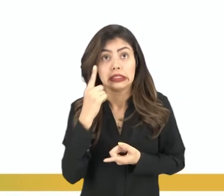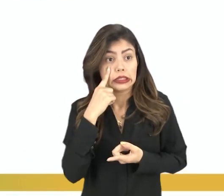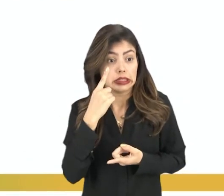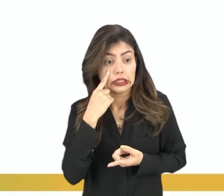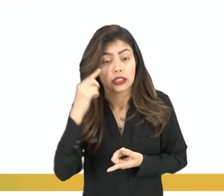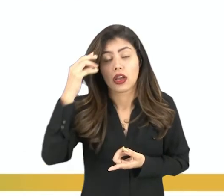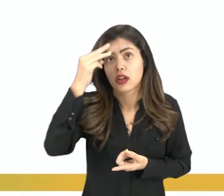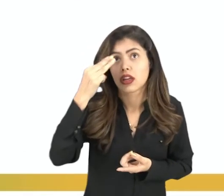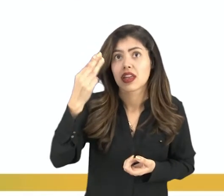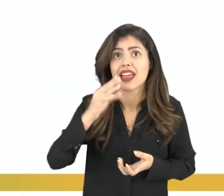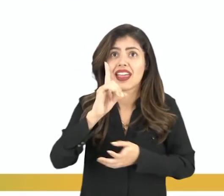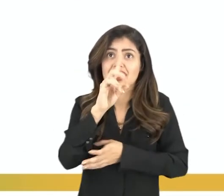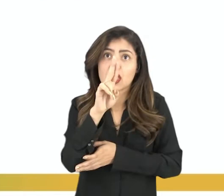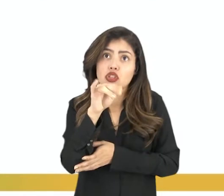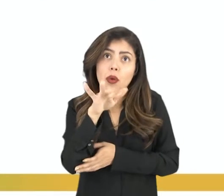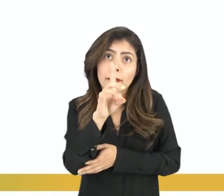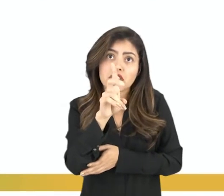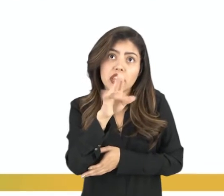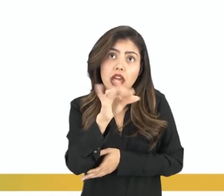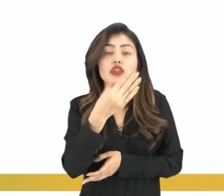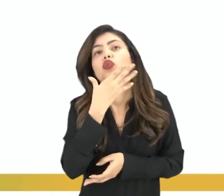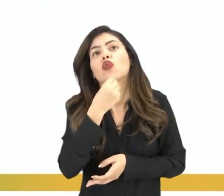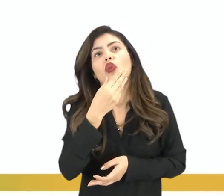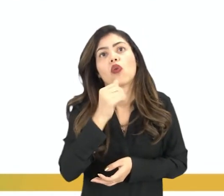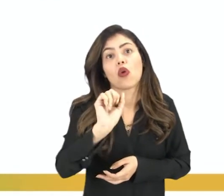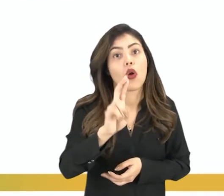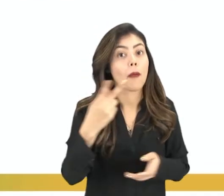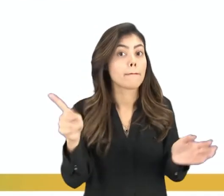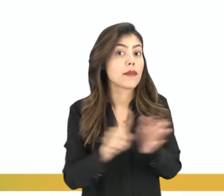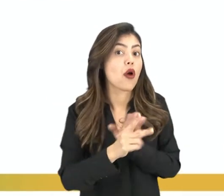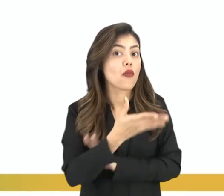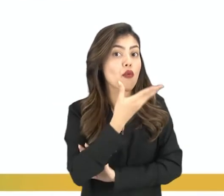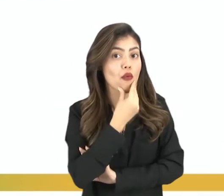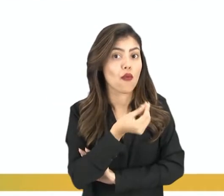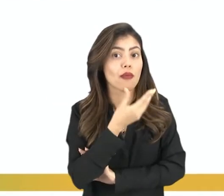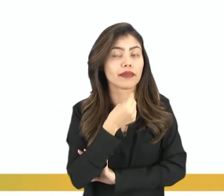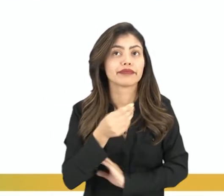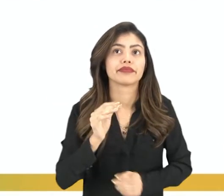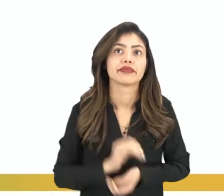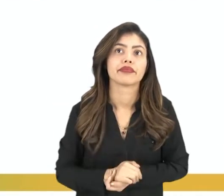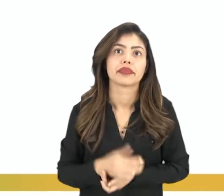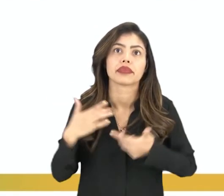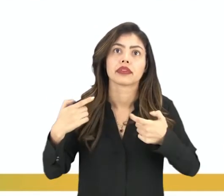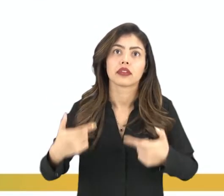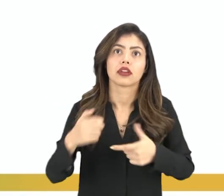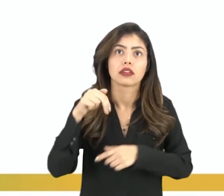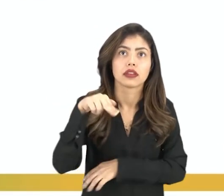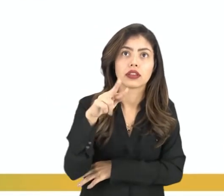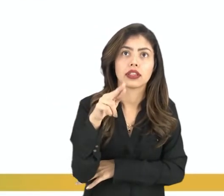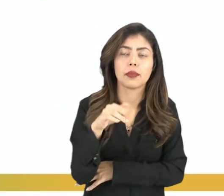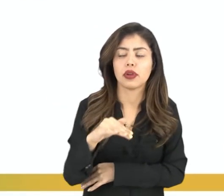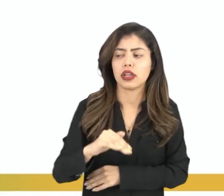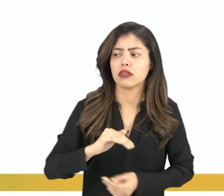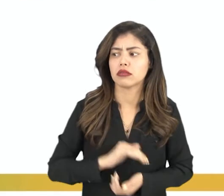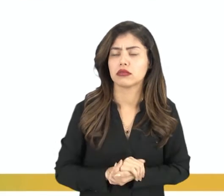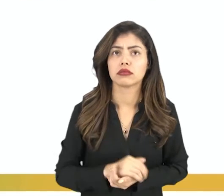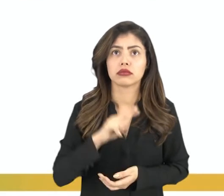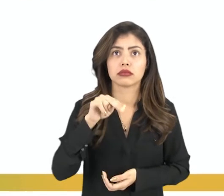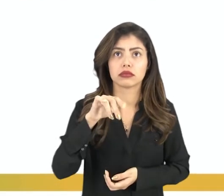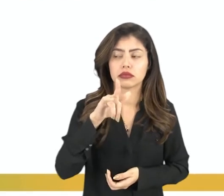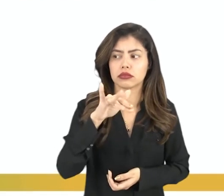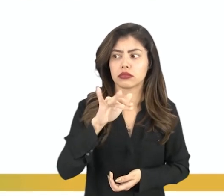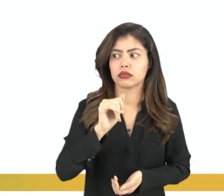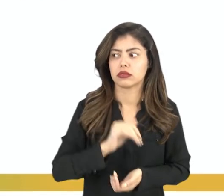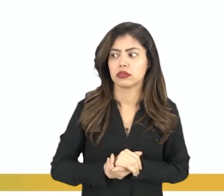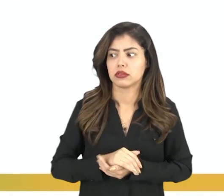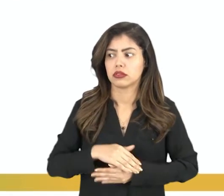da desumanidade do homem para com o homem. Os exércitos de Napoleão ocuparam a Espanha,